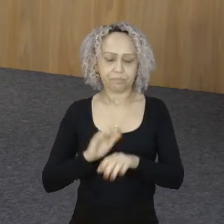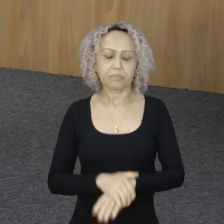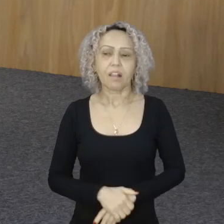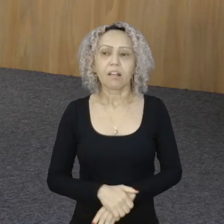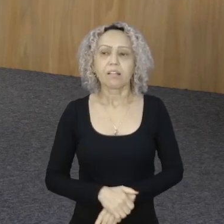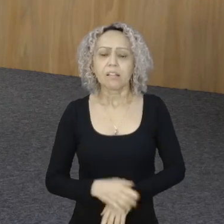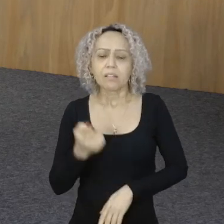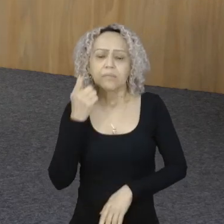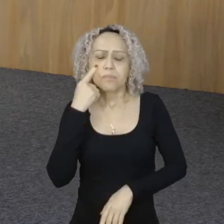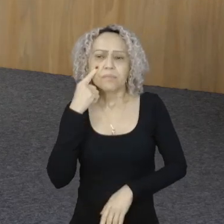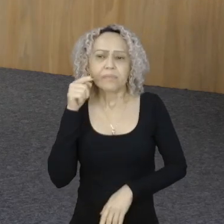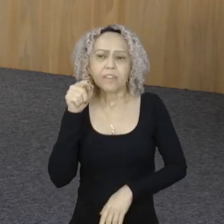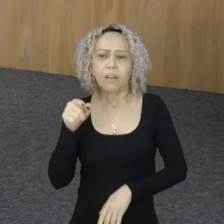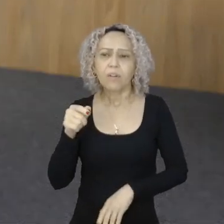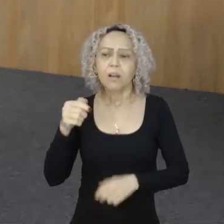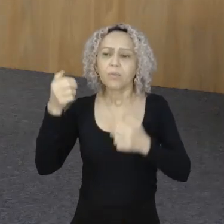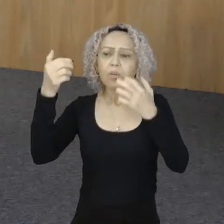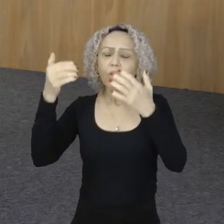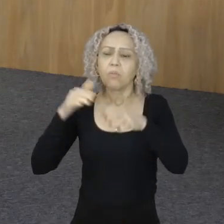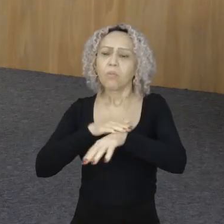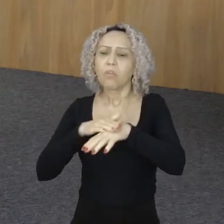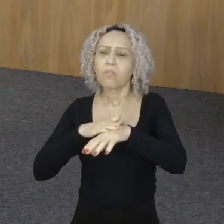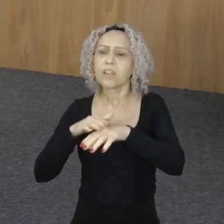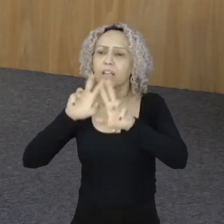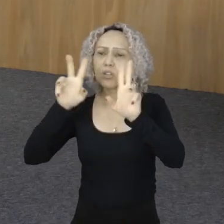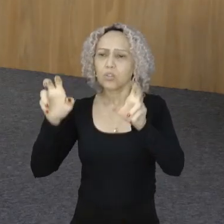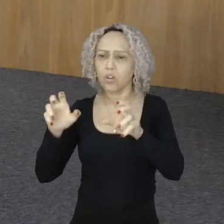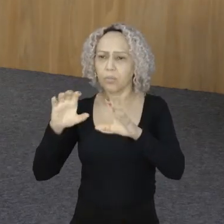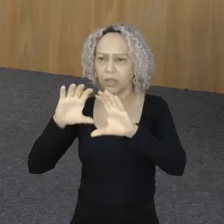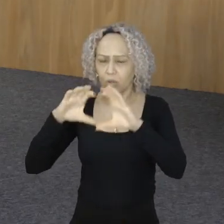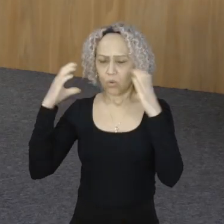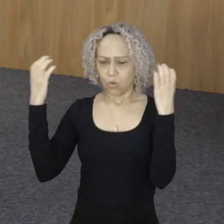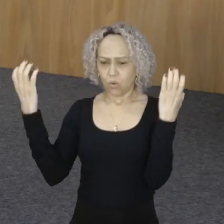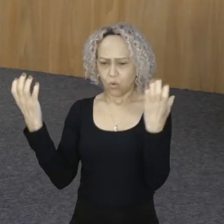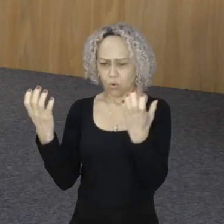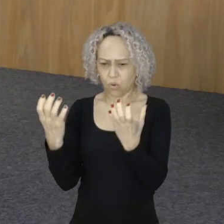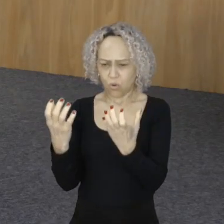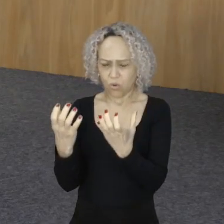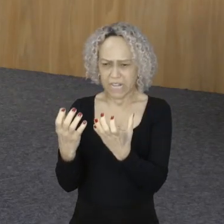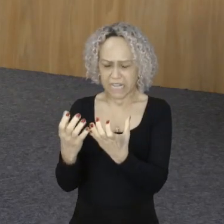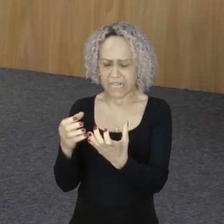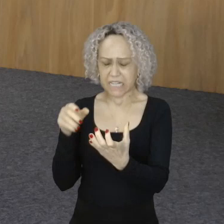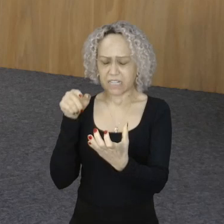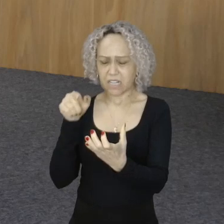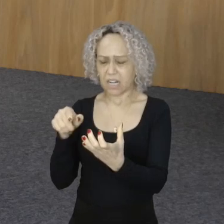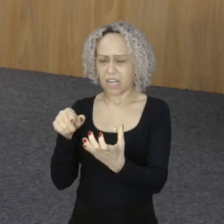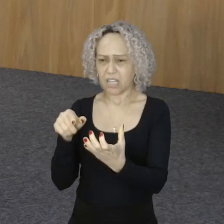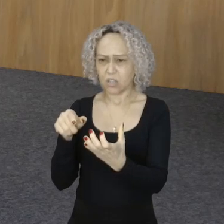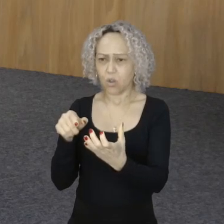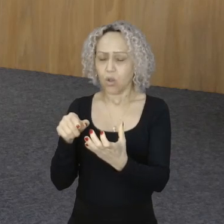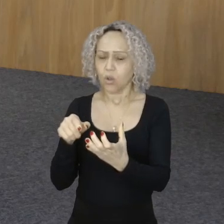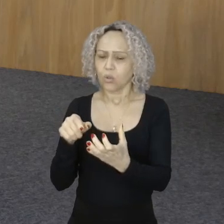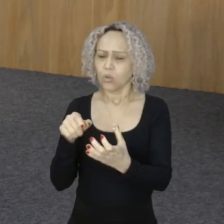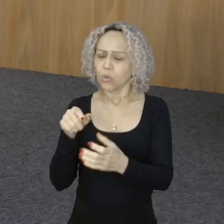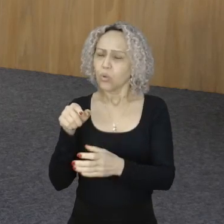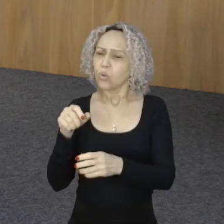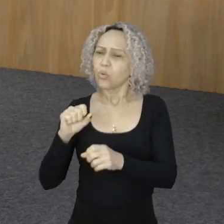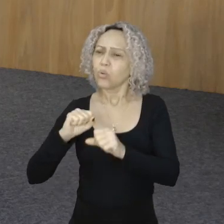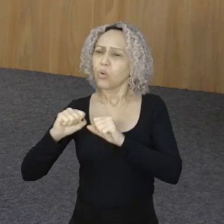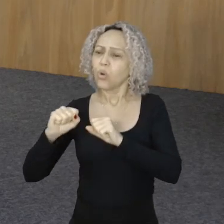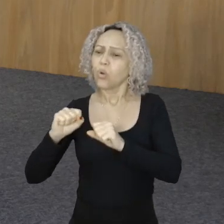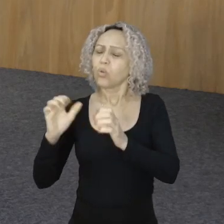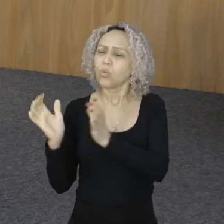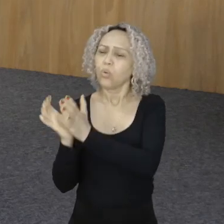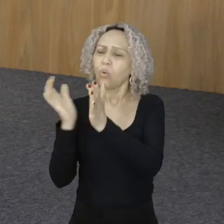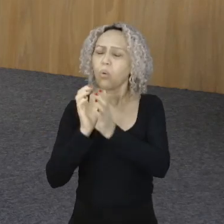esse congresso, né, da Central dos Movimentos Populares que o Fontana participou, ele acabou de citar aqui para a gente. O Raimundo